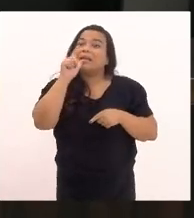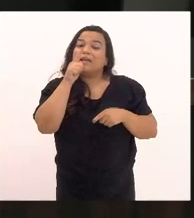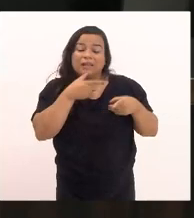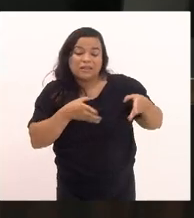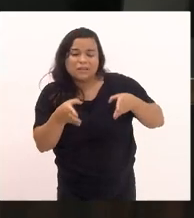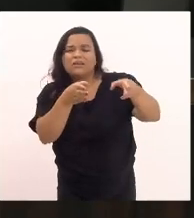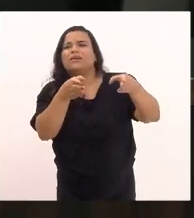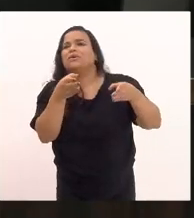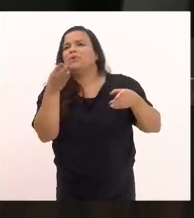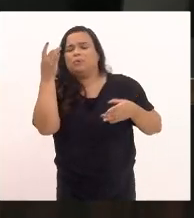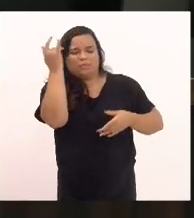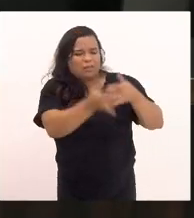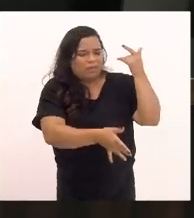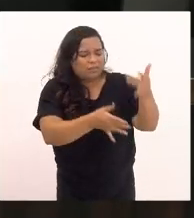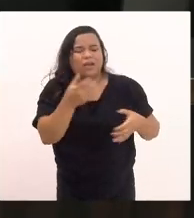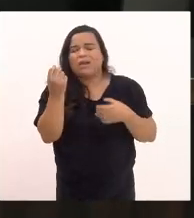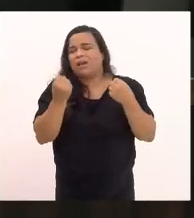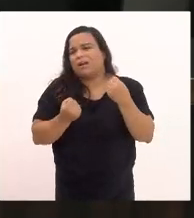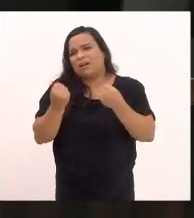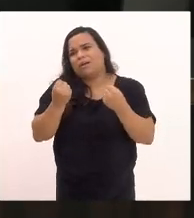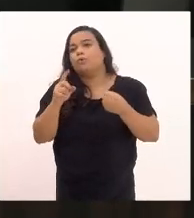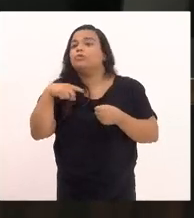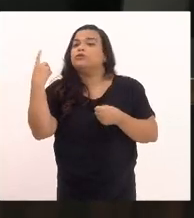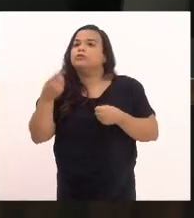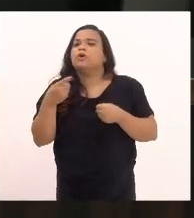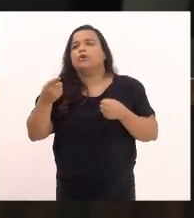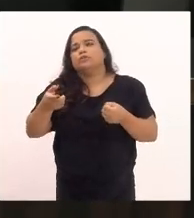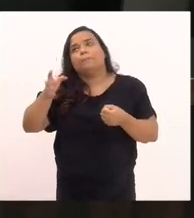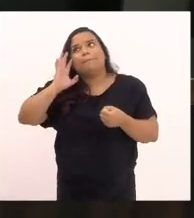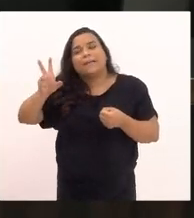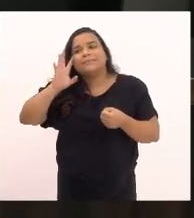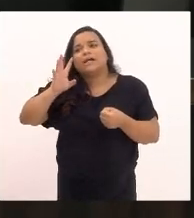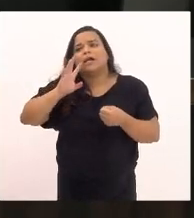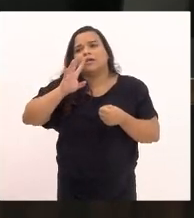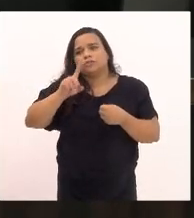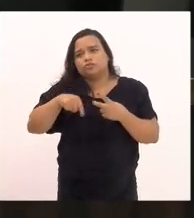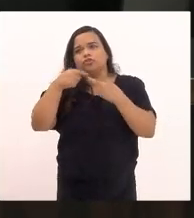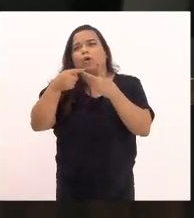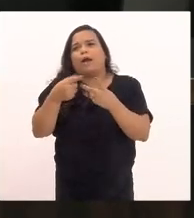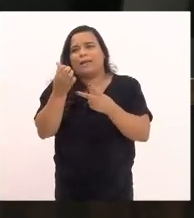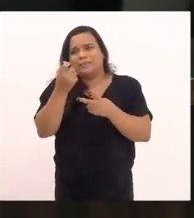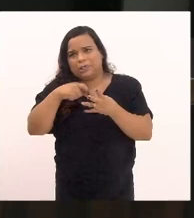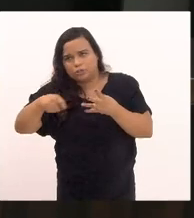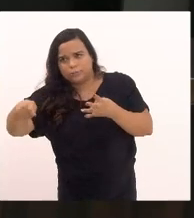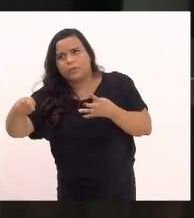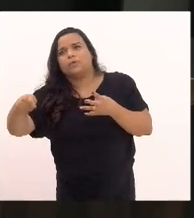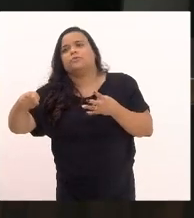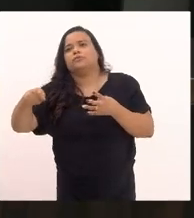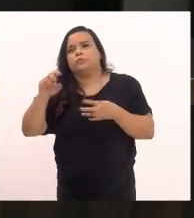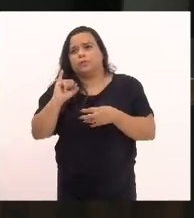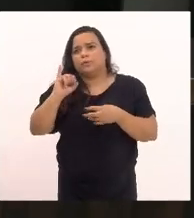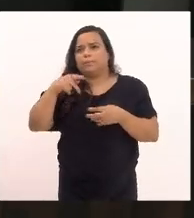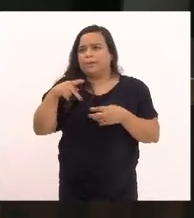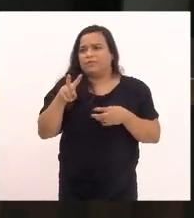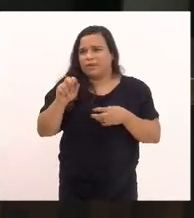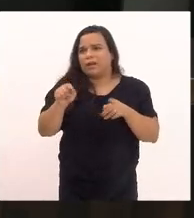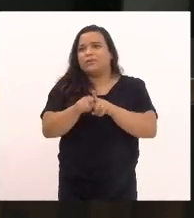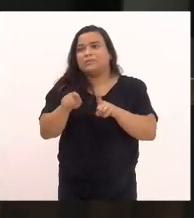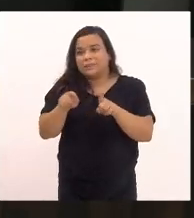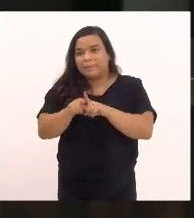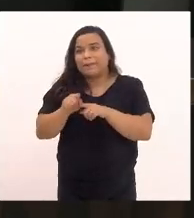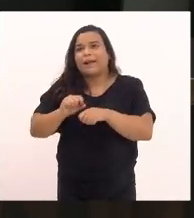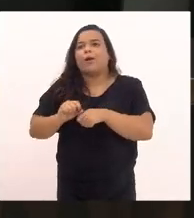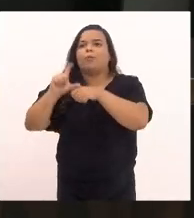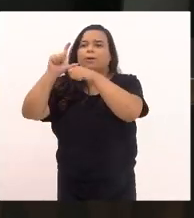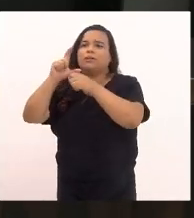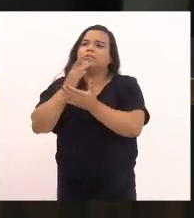segundo semestre o IPVA e a possibilidade de aumentar as parcelas. Também foi incluído no